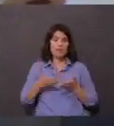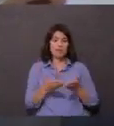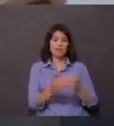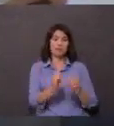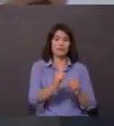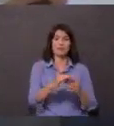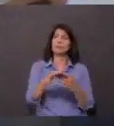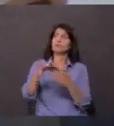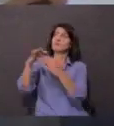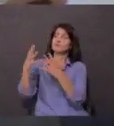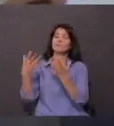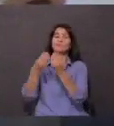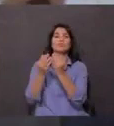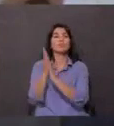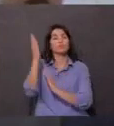Deus.